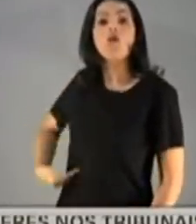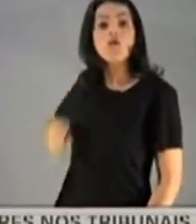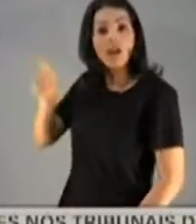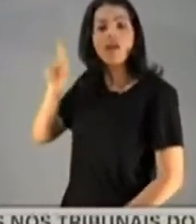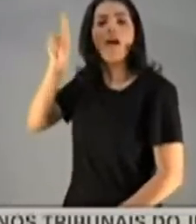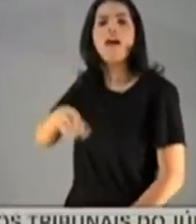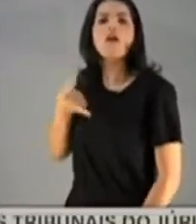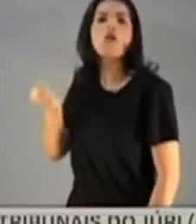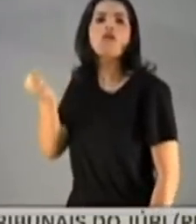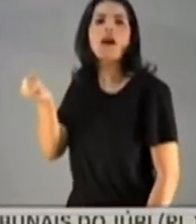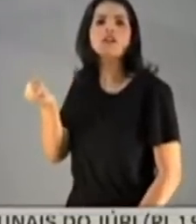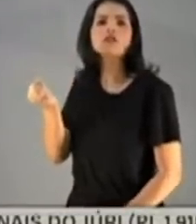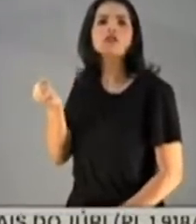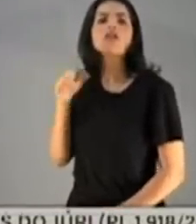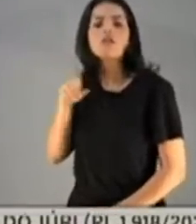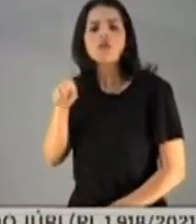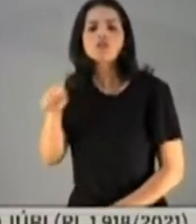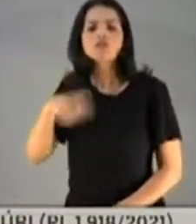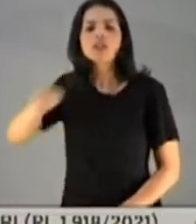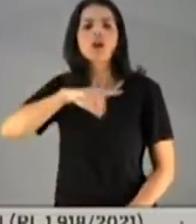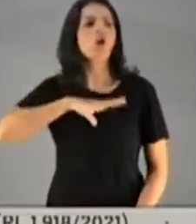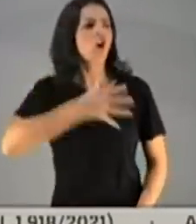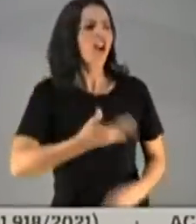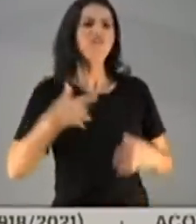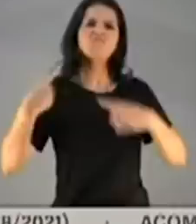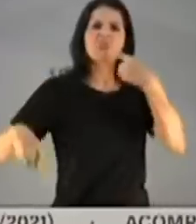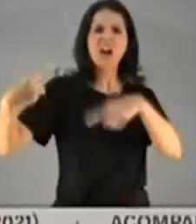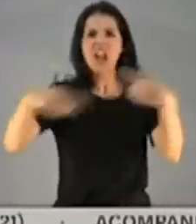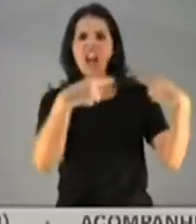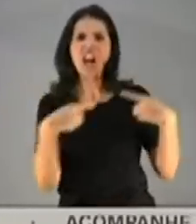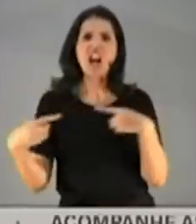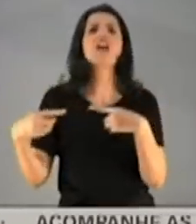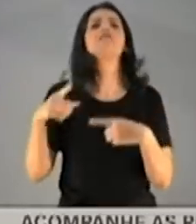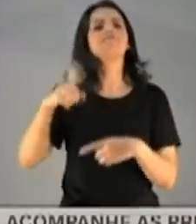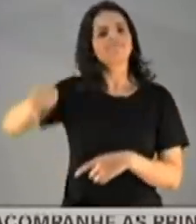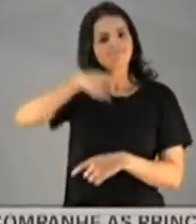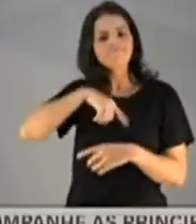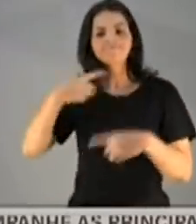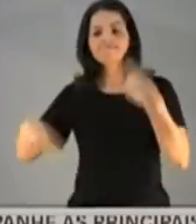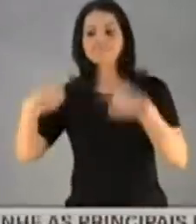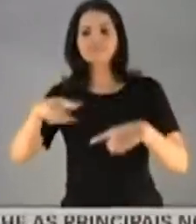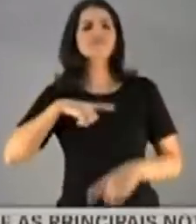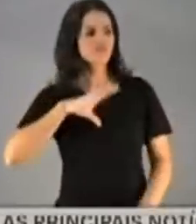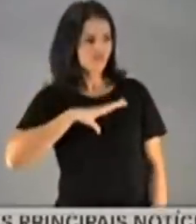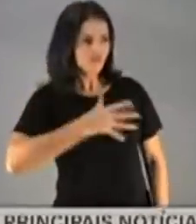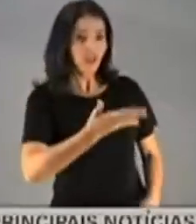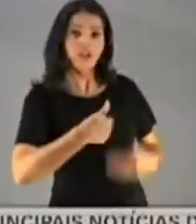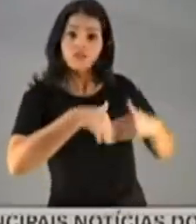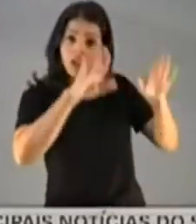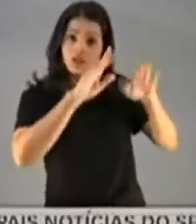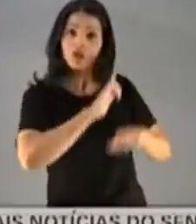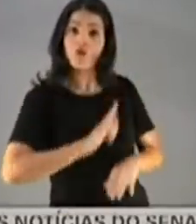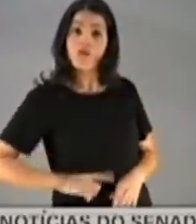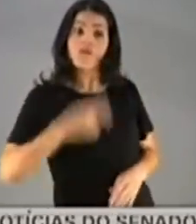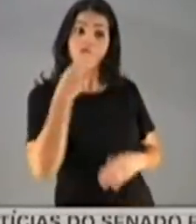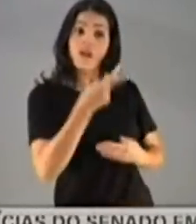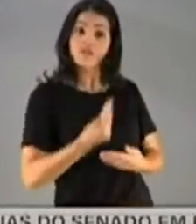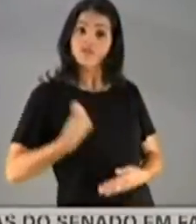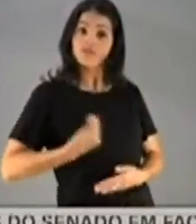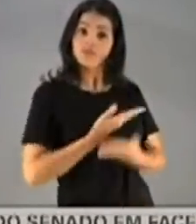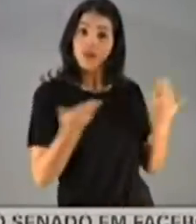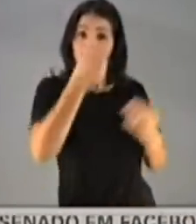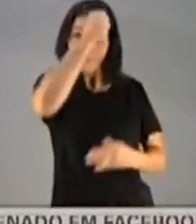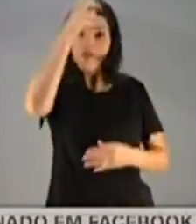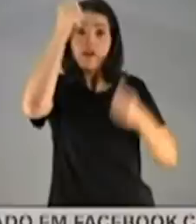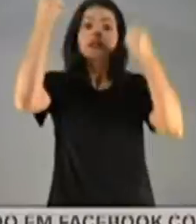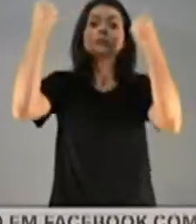é quem está contra o governo. Não faça quem isso. Tem coragem, deixa os... Quem tem coragem, deixa os governadores falar, deixa os prefeitos